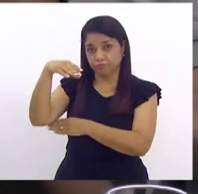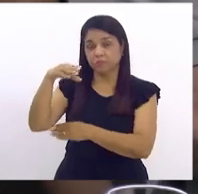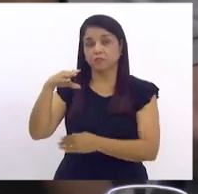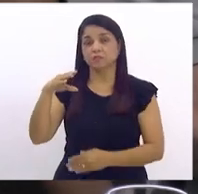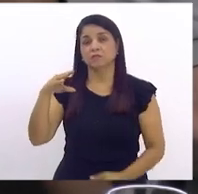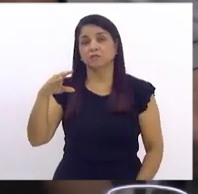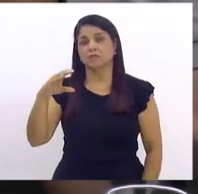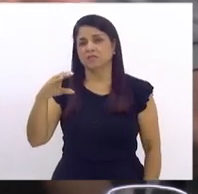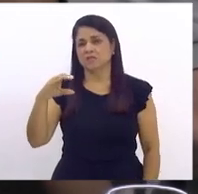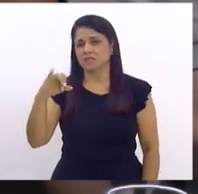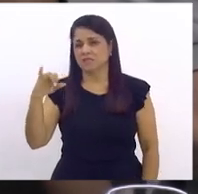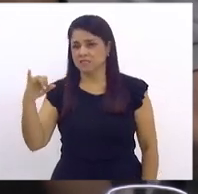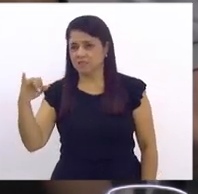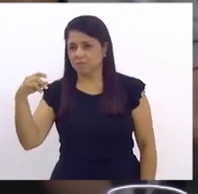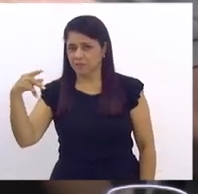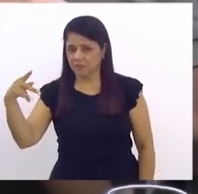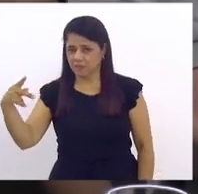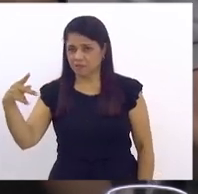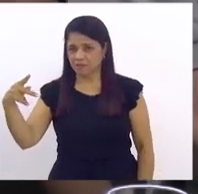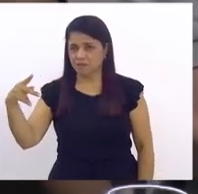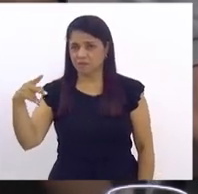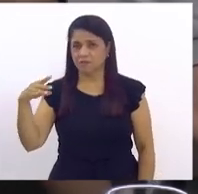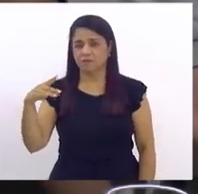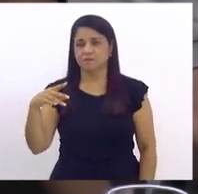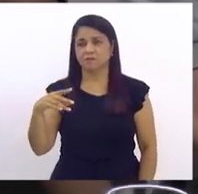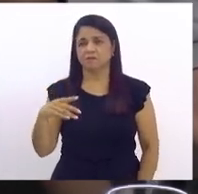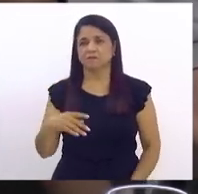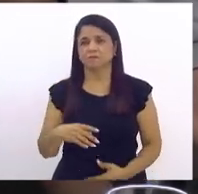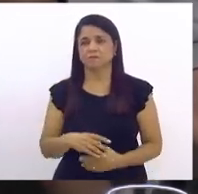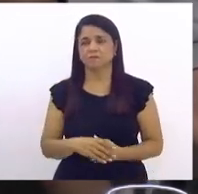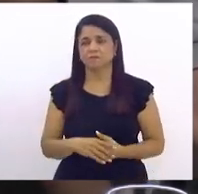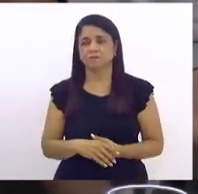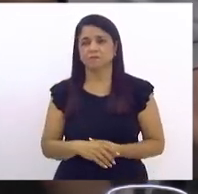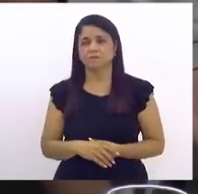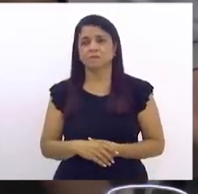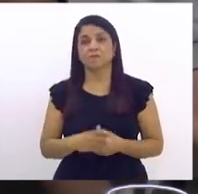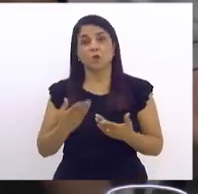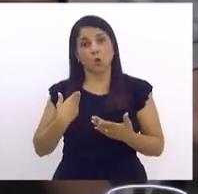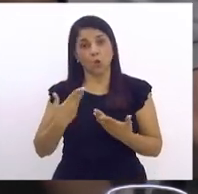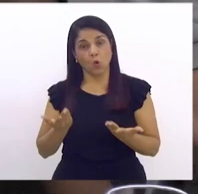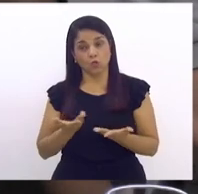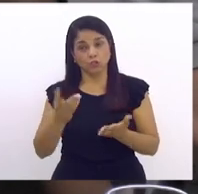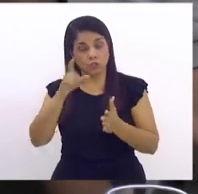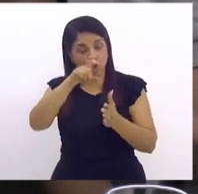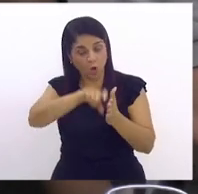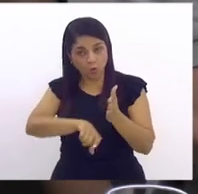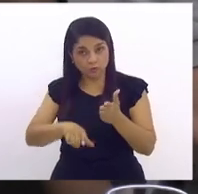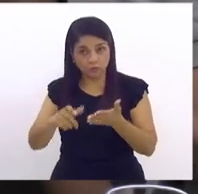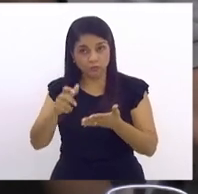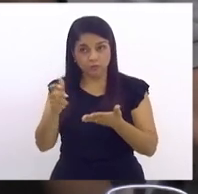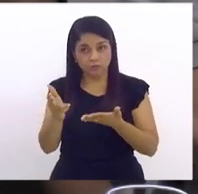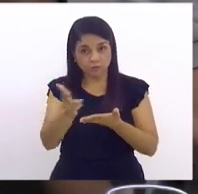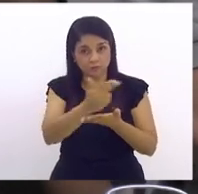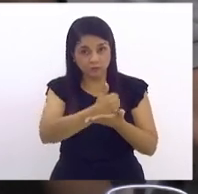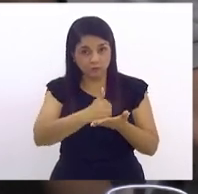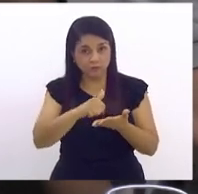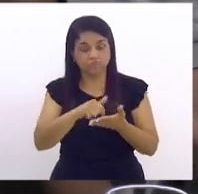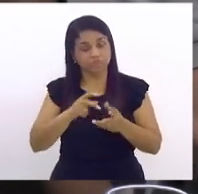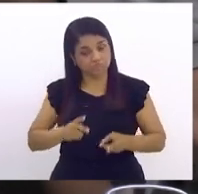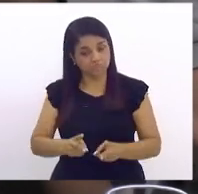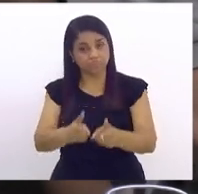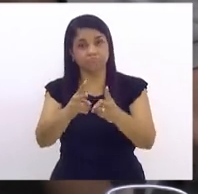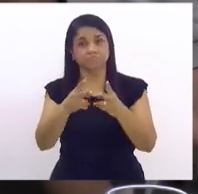é contribuição. Sim, mas que nasceu como TIP. E que hoje é contribuição e se manteve ao longo do tempo.